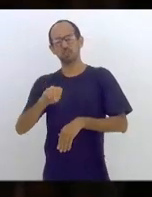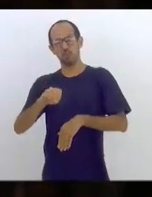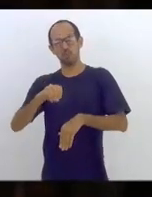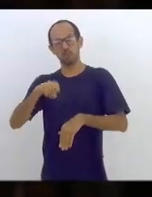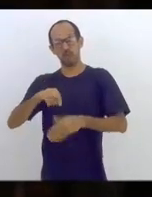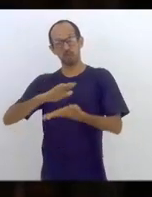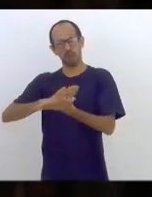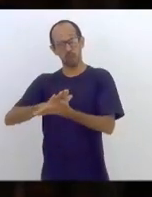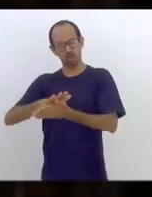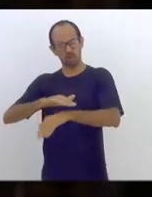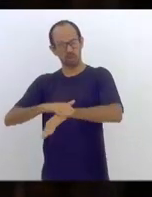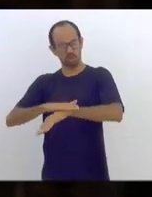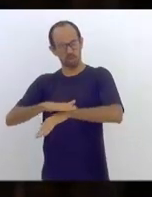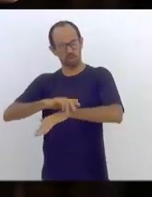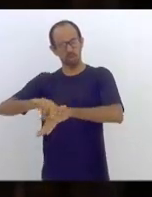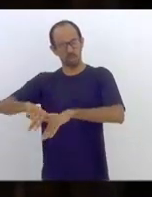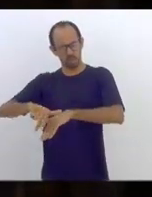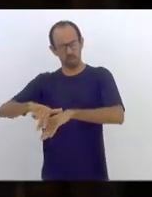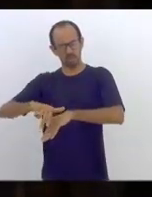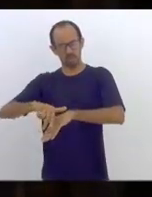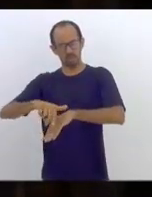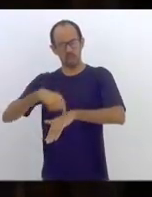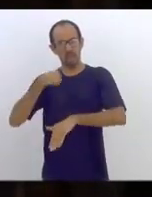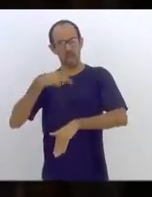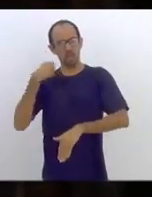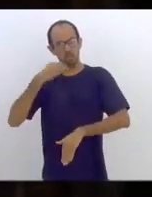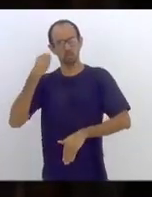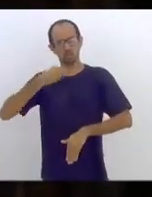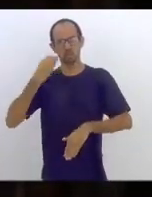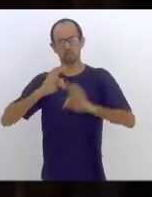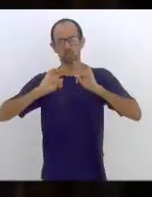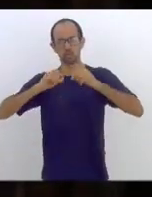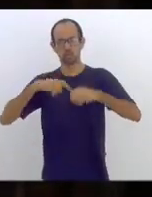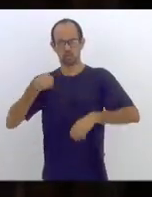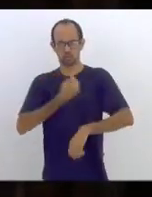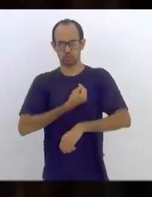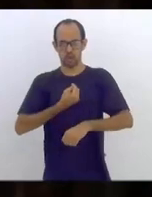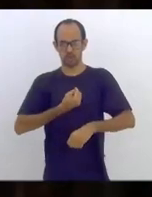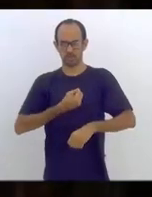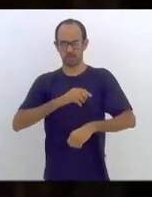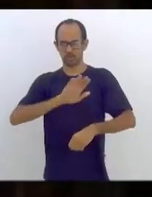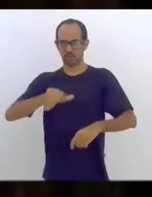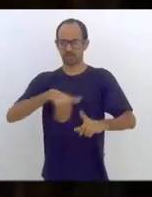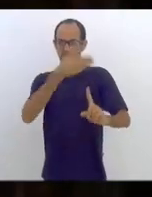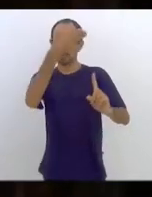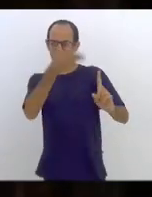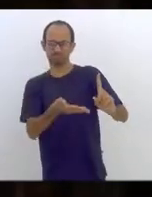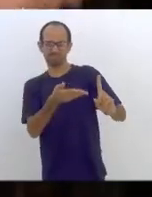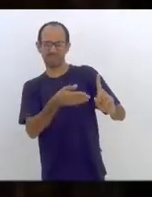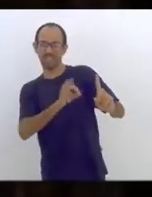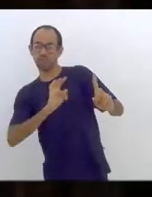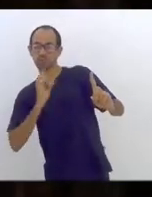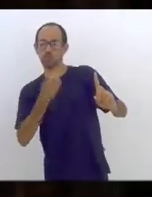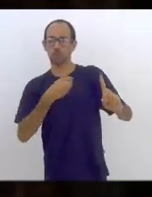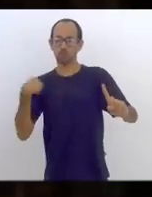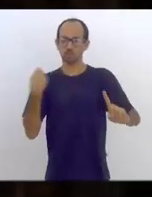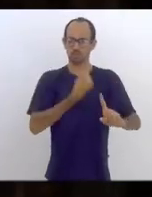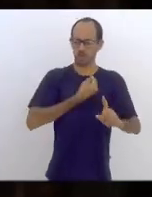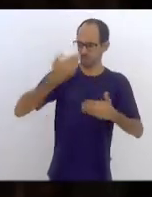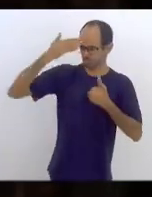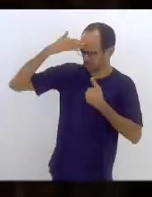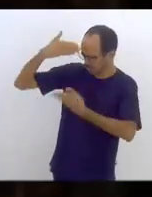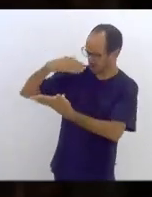é o motivo de todos nós. Então, essa moção é de todos nós. Muito